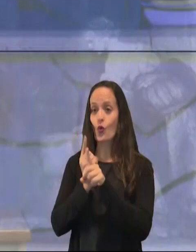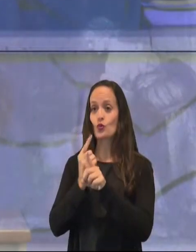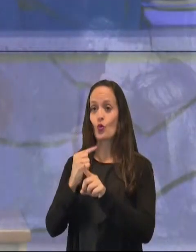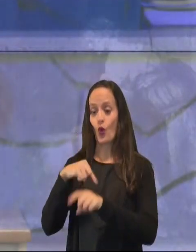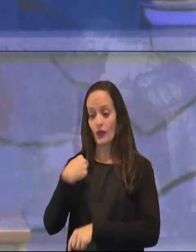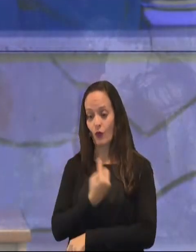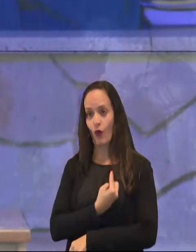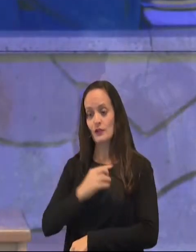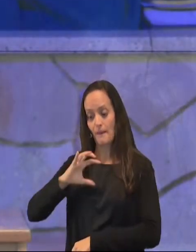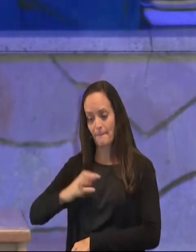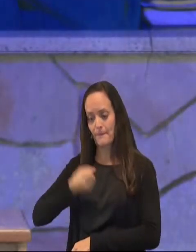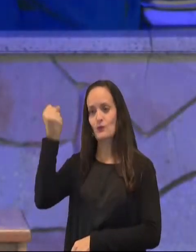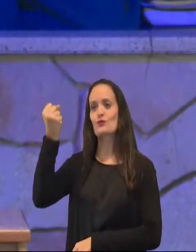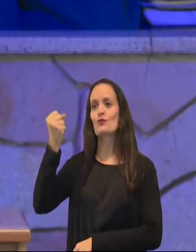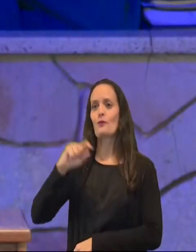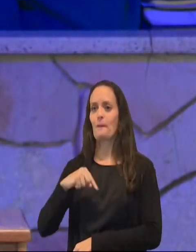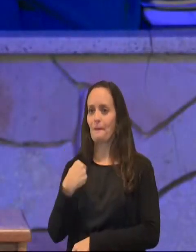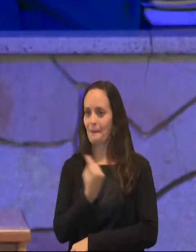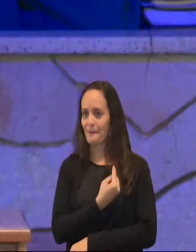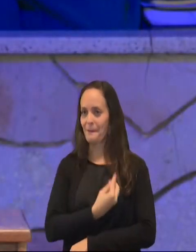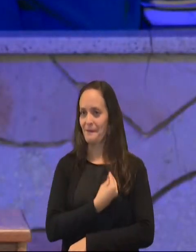buscou.